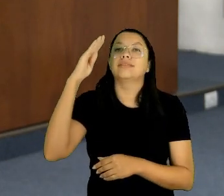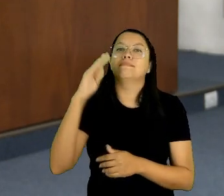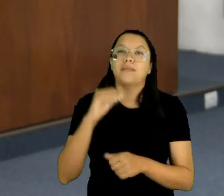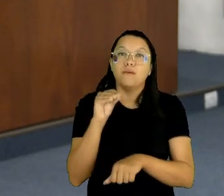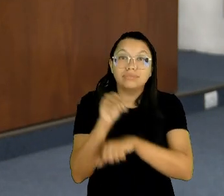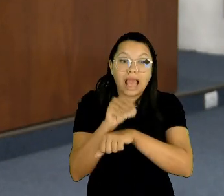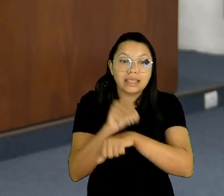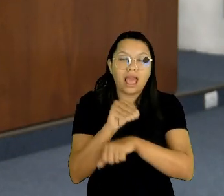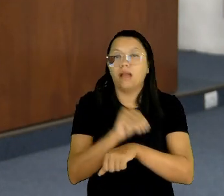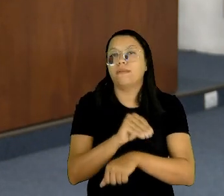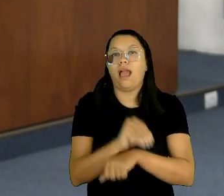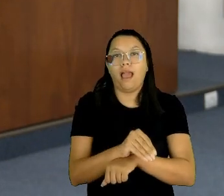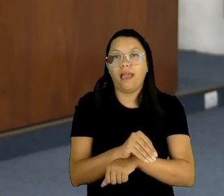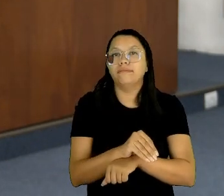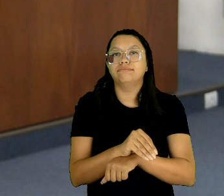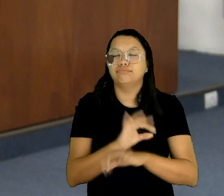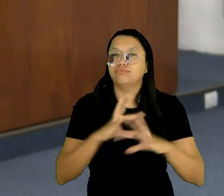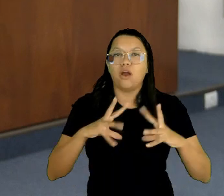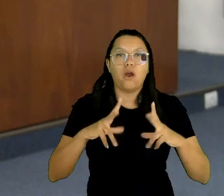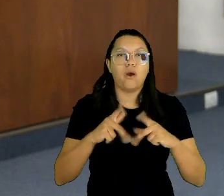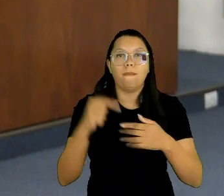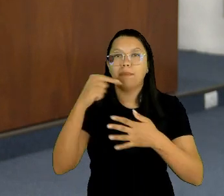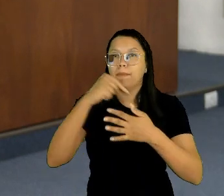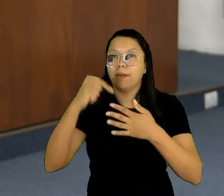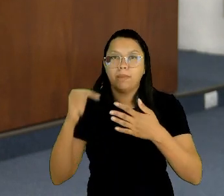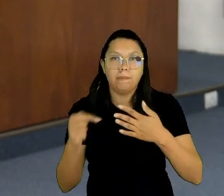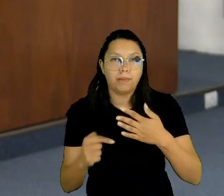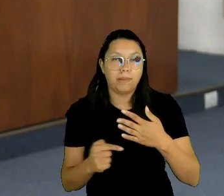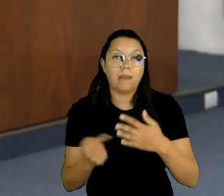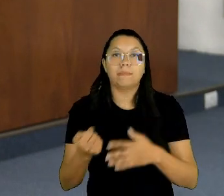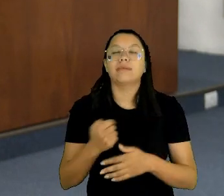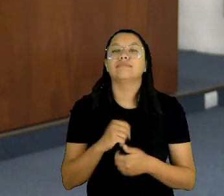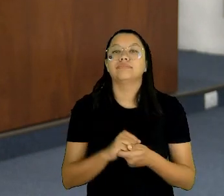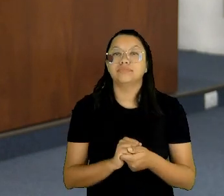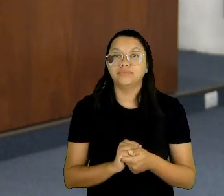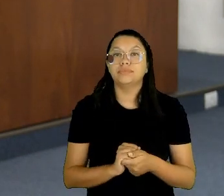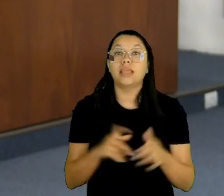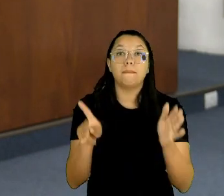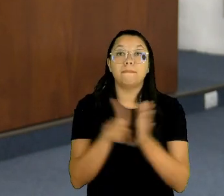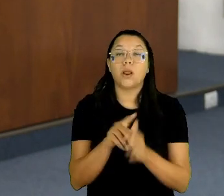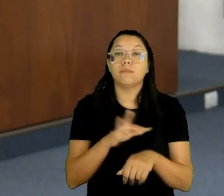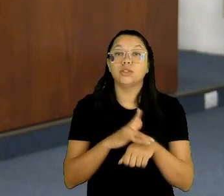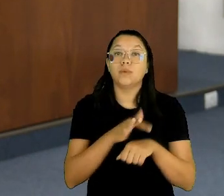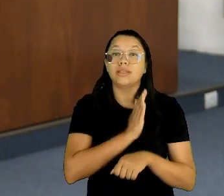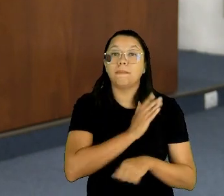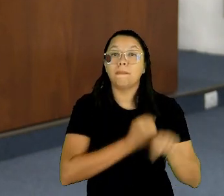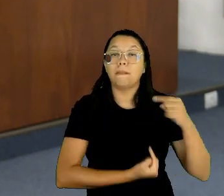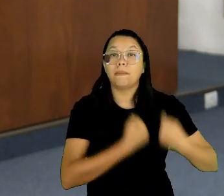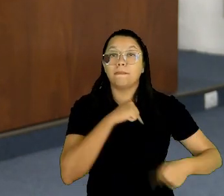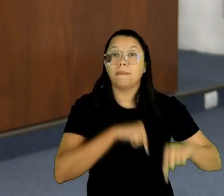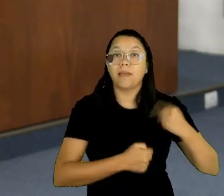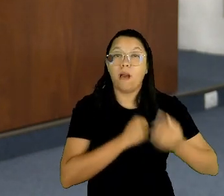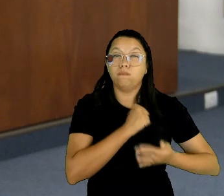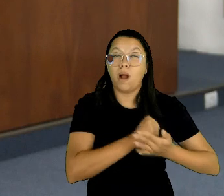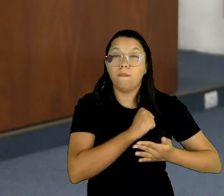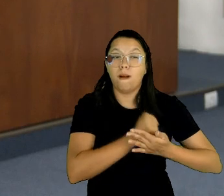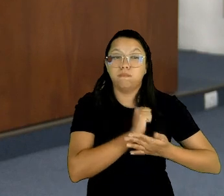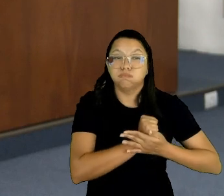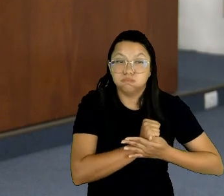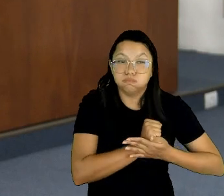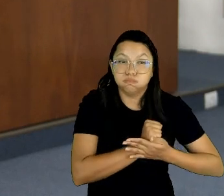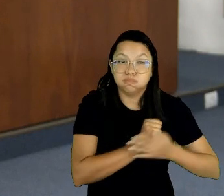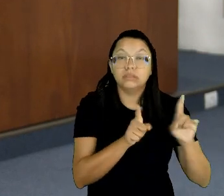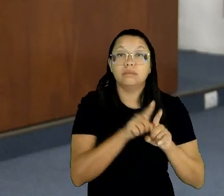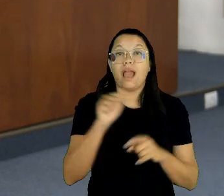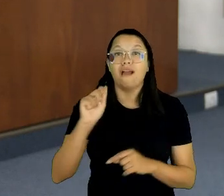aqui do tratamento desses fatores de risco: pressão, diabetes, colesterol, obesidade e da própria doença cardiovascular estabelecida,